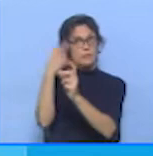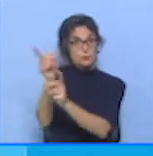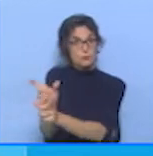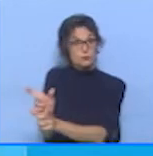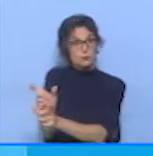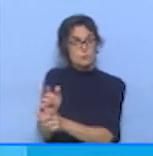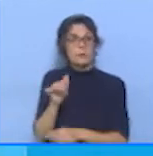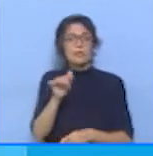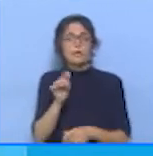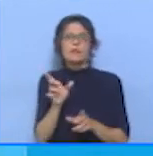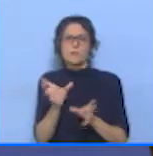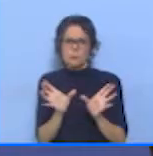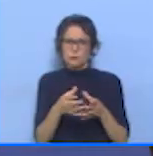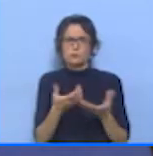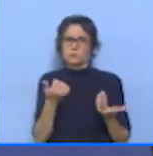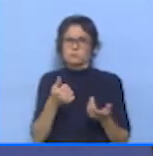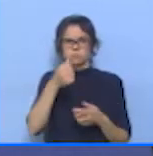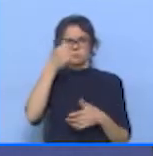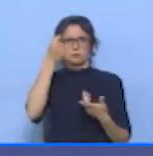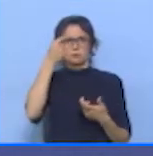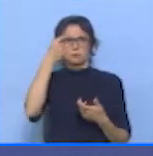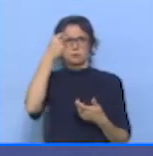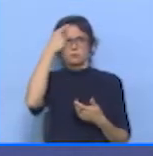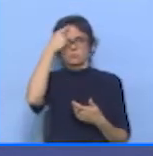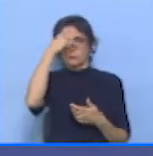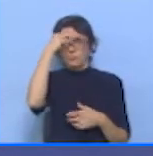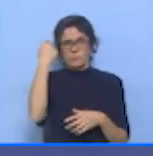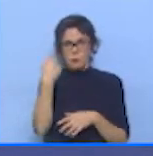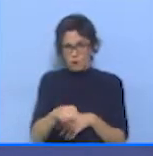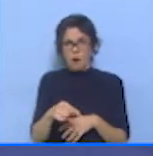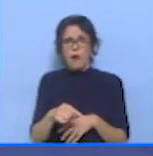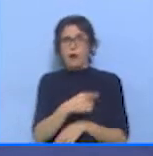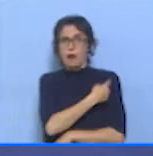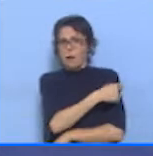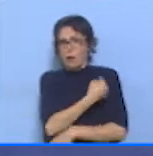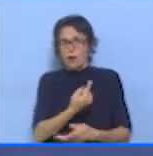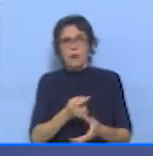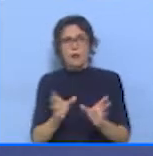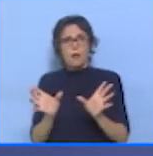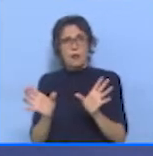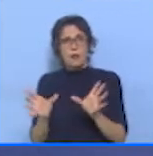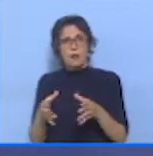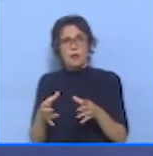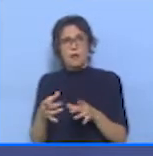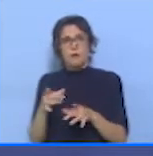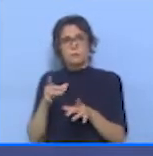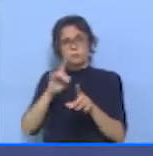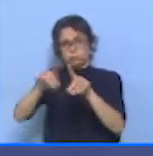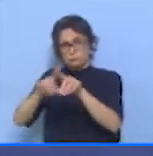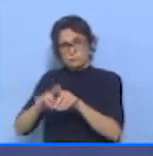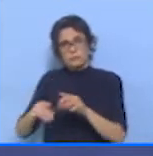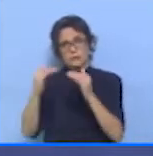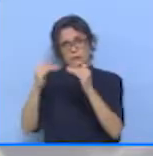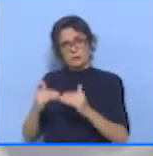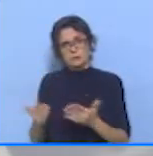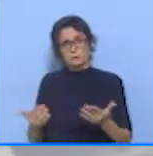grupos que já existiam e que dentro das suas reuniões e dos seus encontros passaram a ter uma parte que se debruça sobre isto. E este é